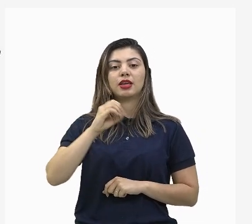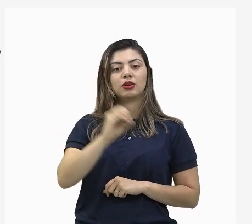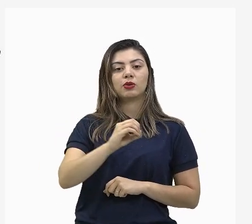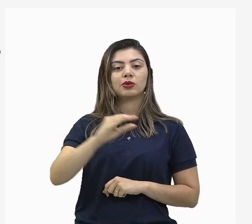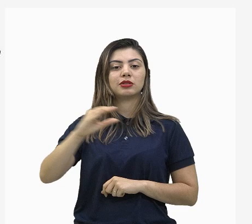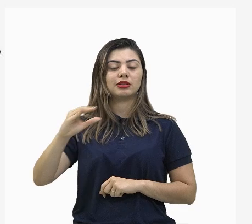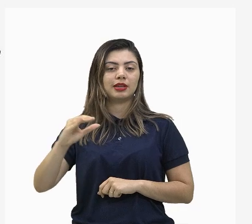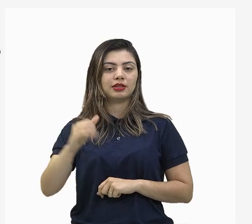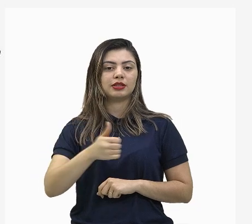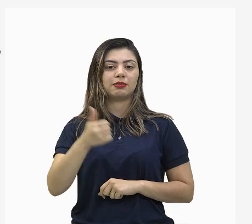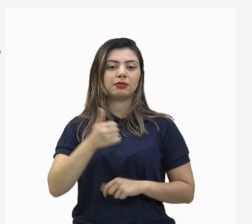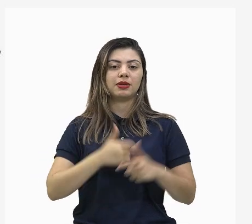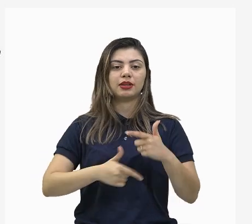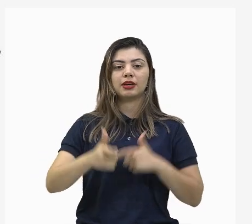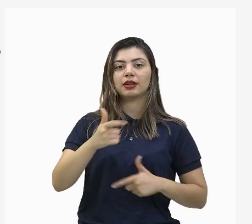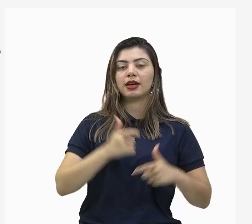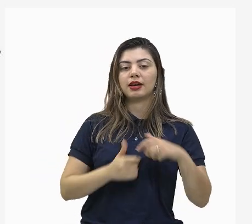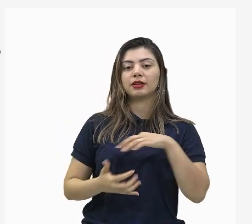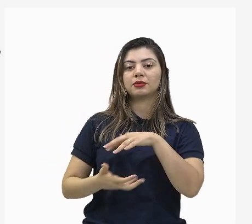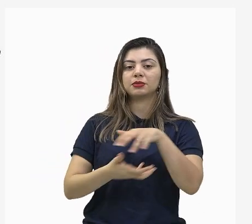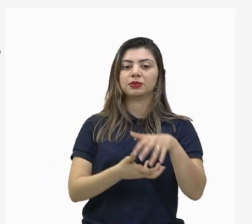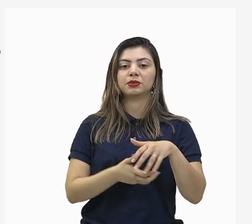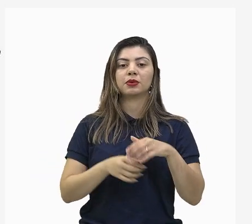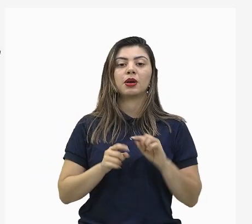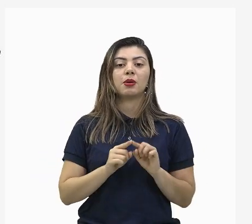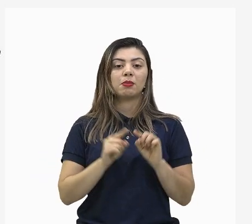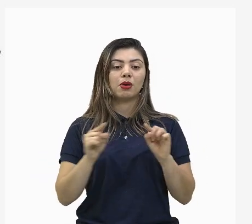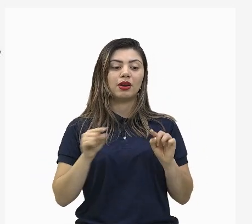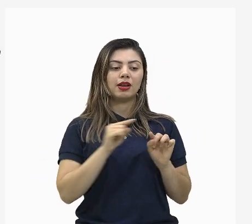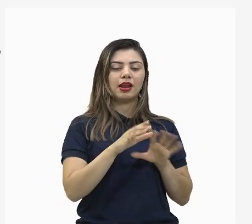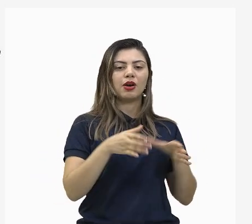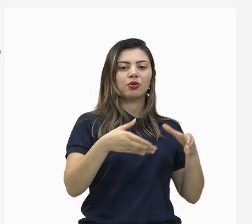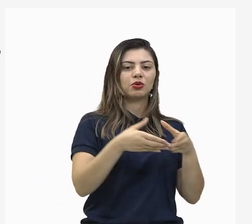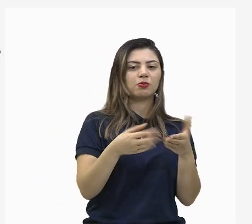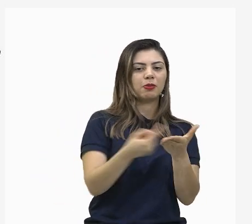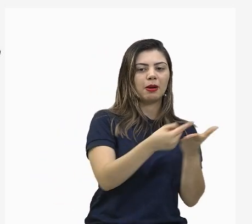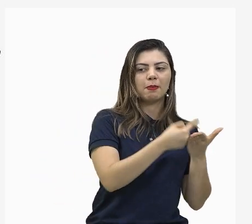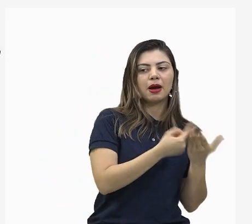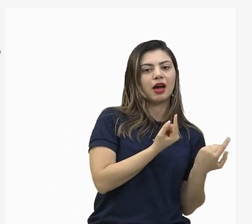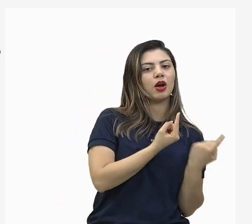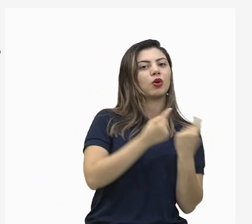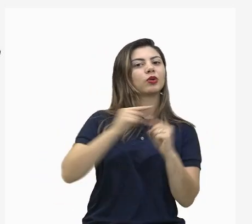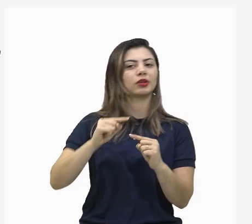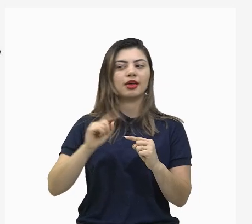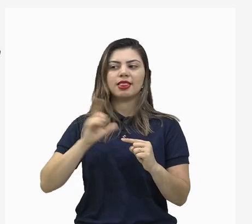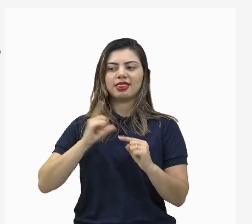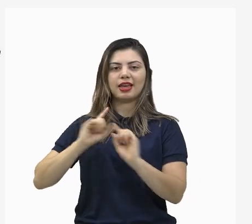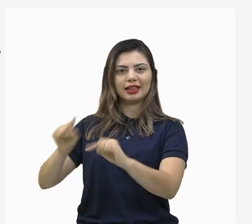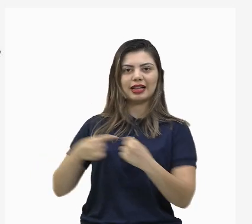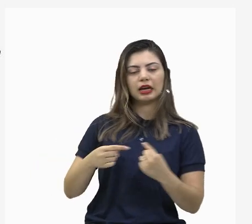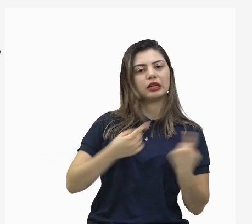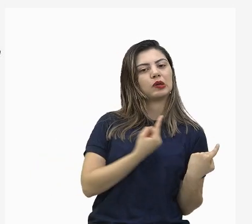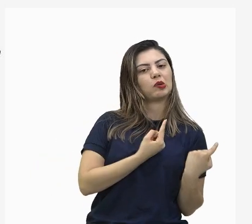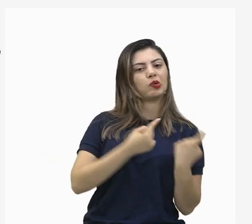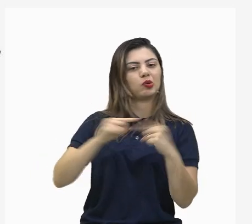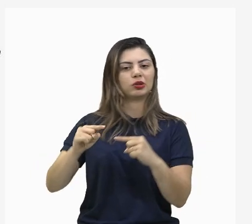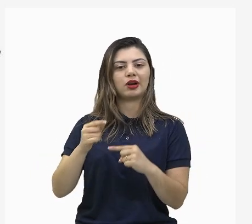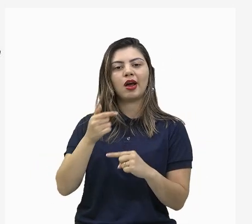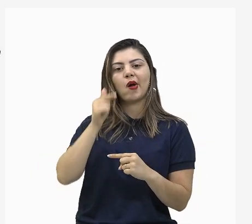ocidental durante a Primeira Guerra Mundial. Mas os aliados contra-atacaram, o que resultou numa